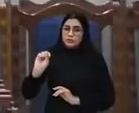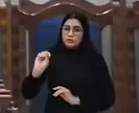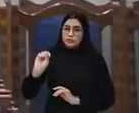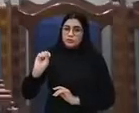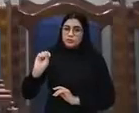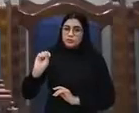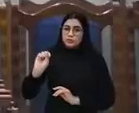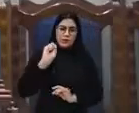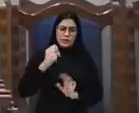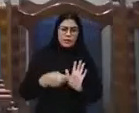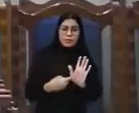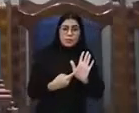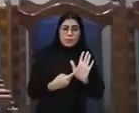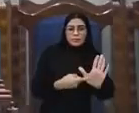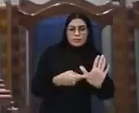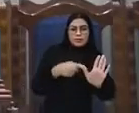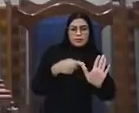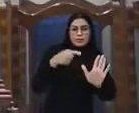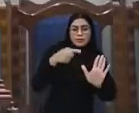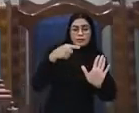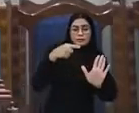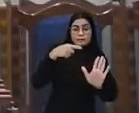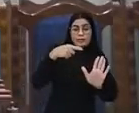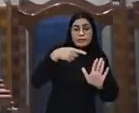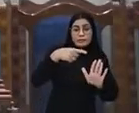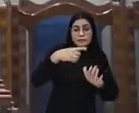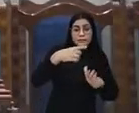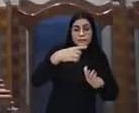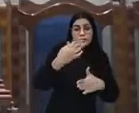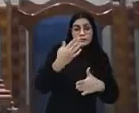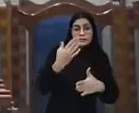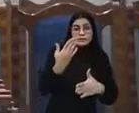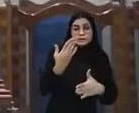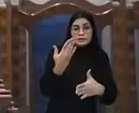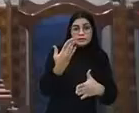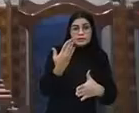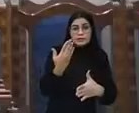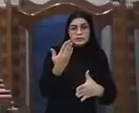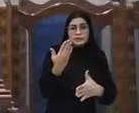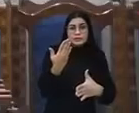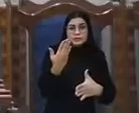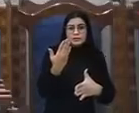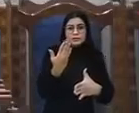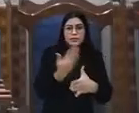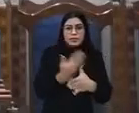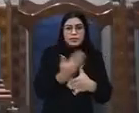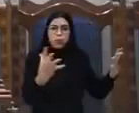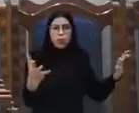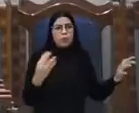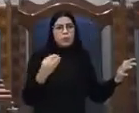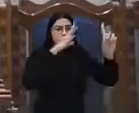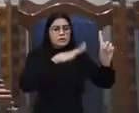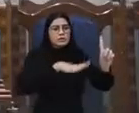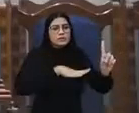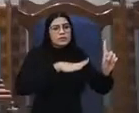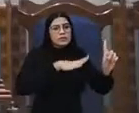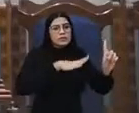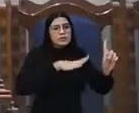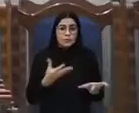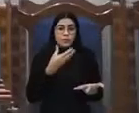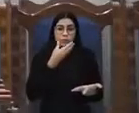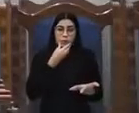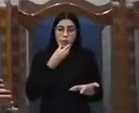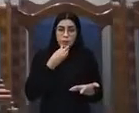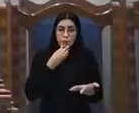era dominada pela idolatria. E Paulo, seu espírito se comovia em si mesmo, vendo a